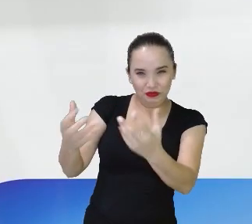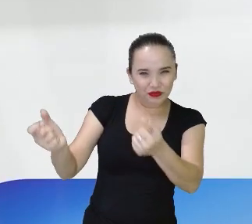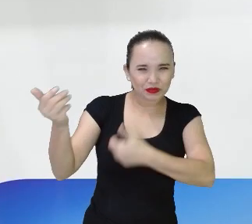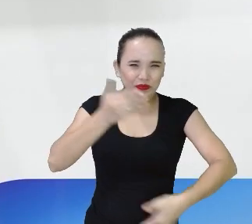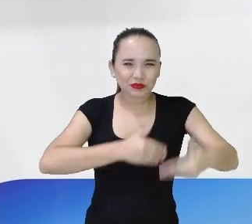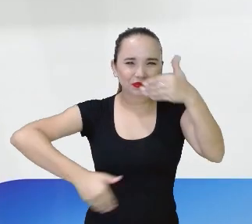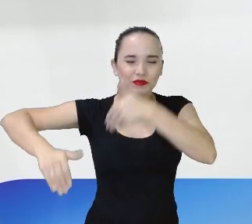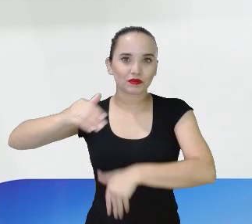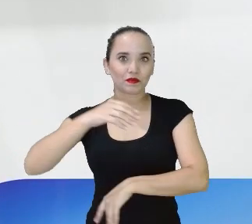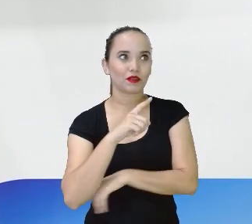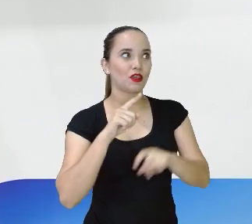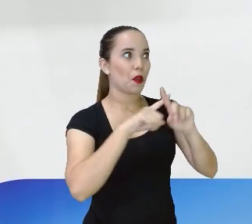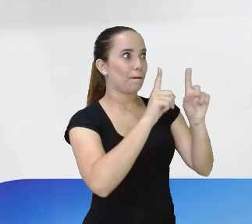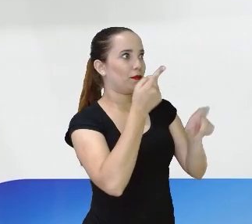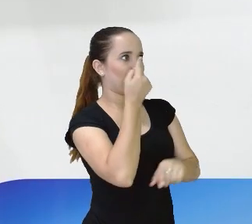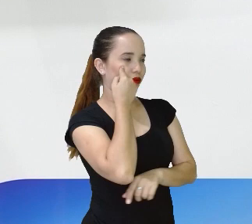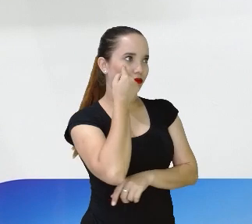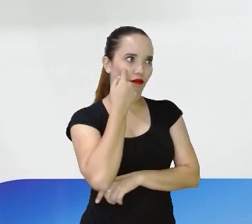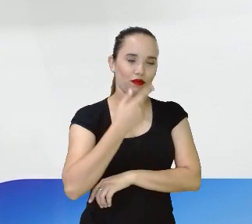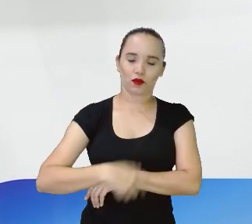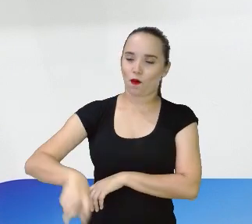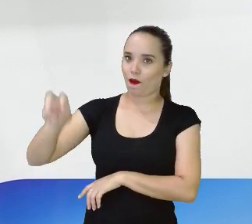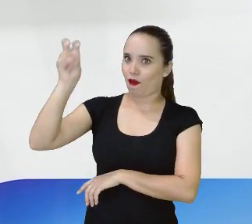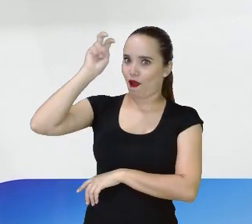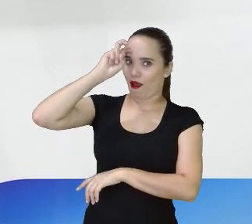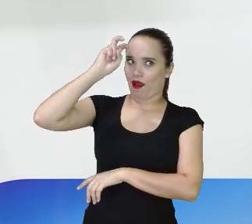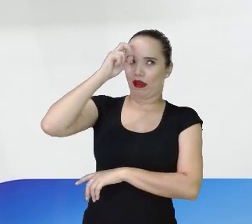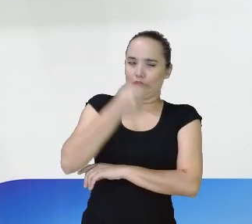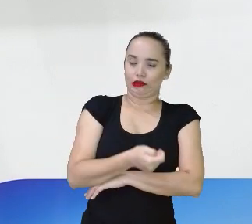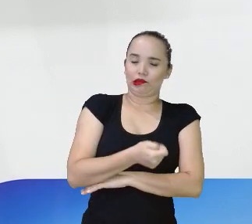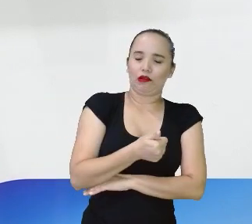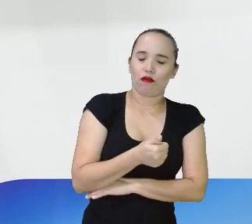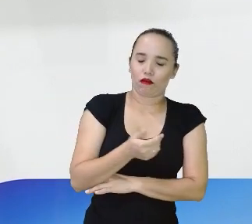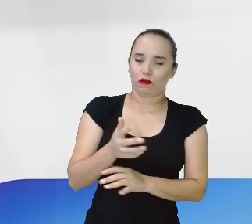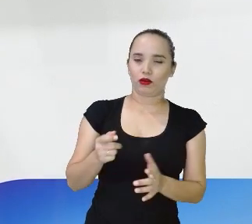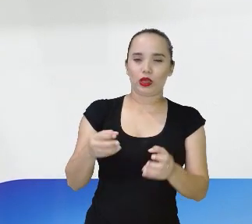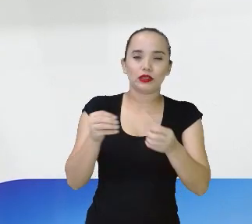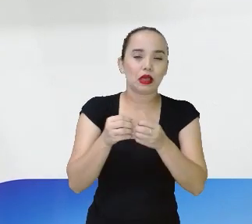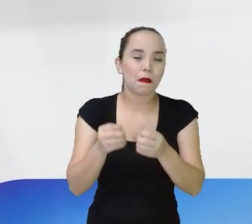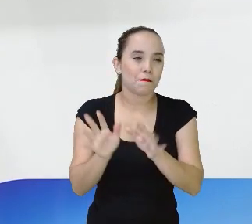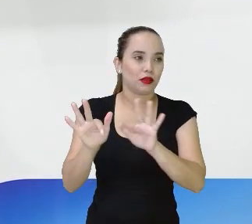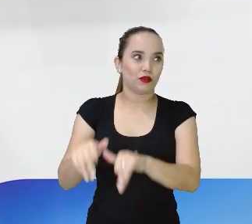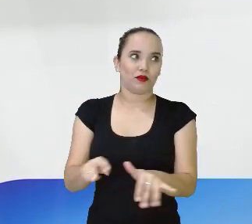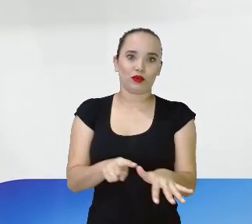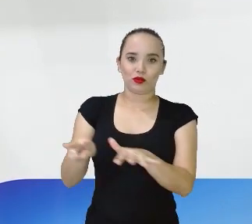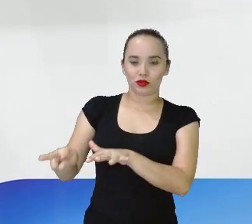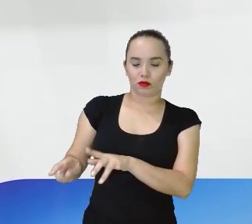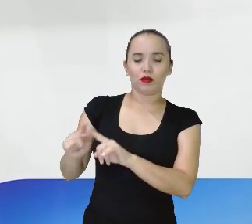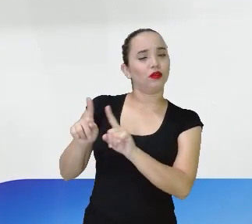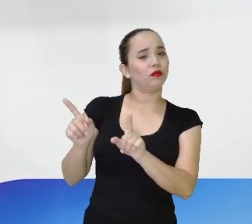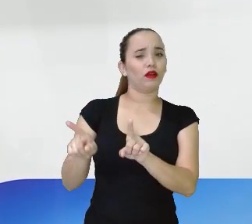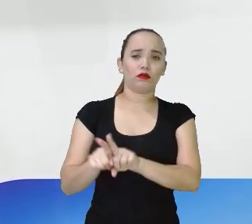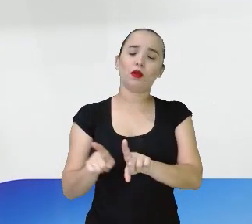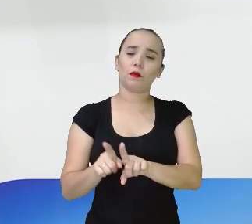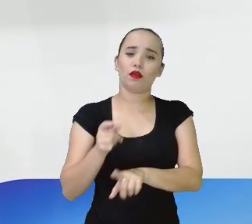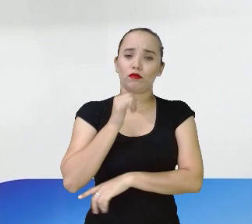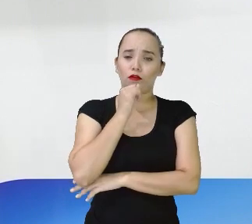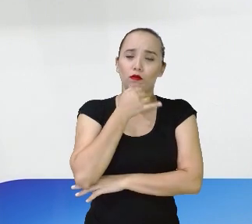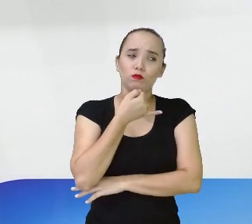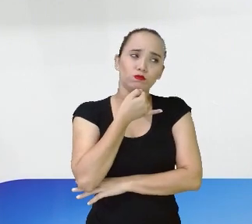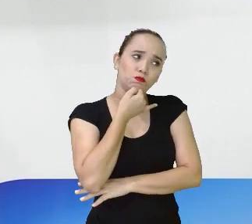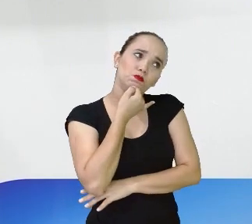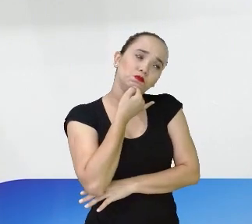olha, professora, a quinta-feira está chegando, se encaminhando para o final de semana, mas isso também dá uma tristezinha, porque significa